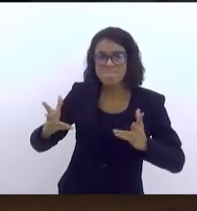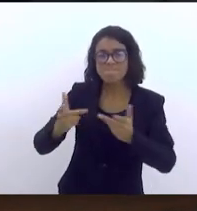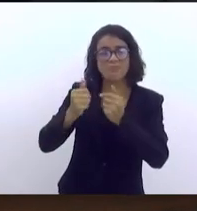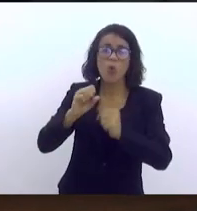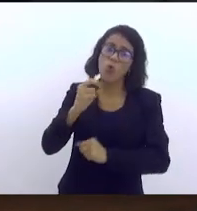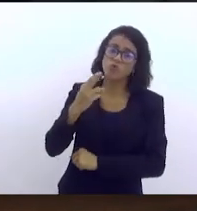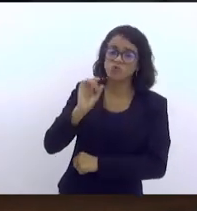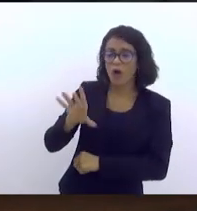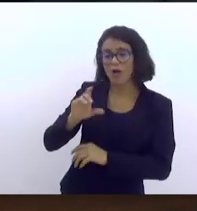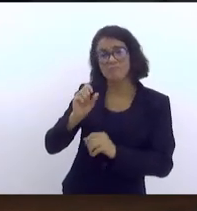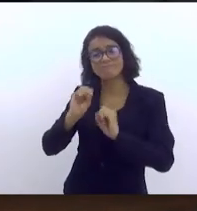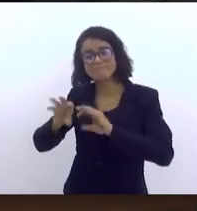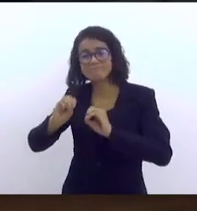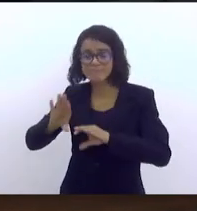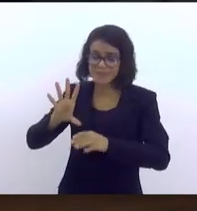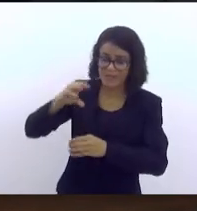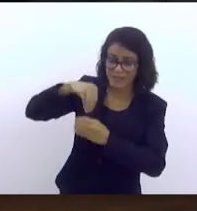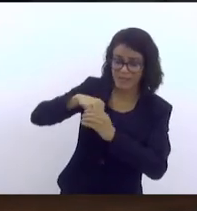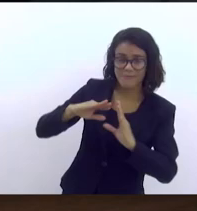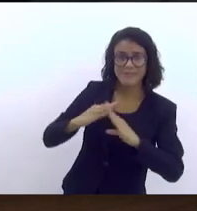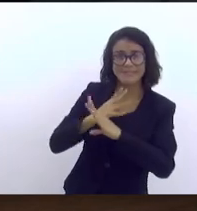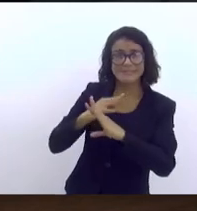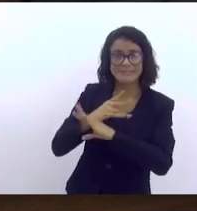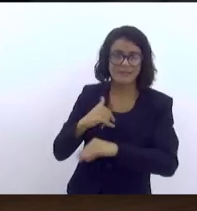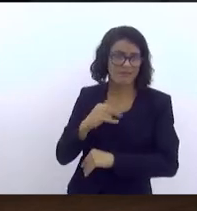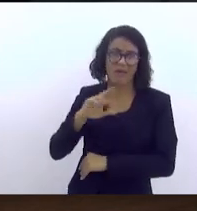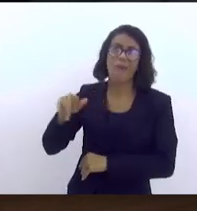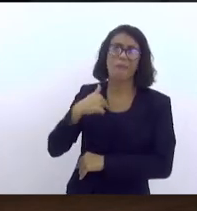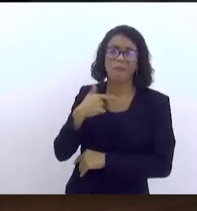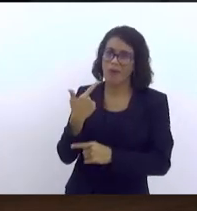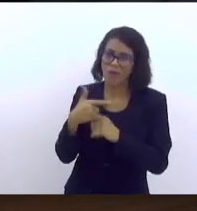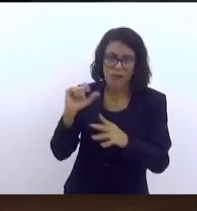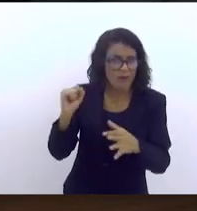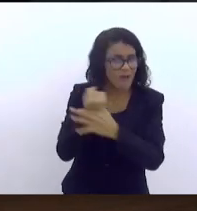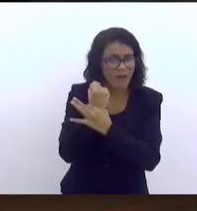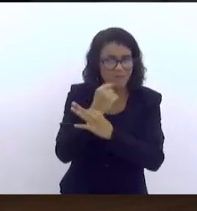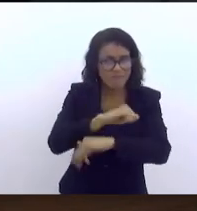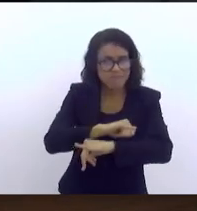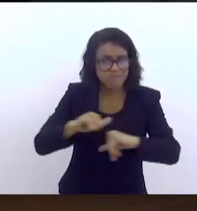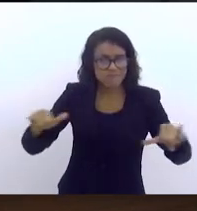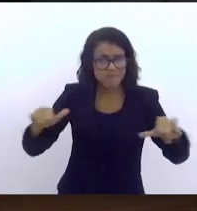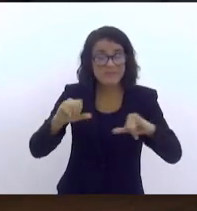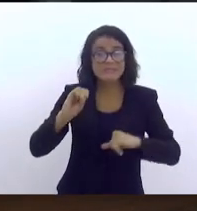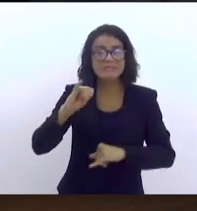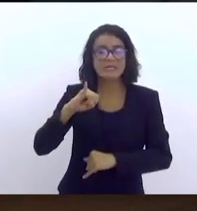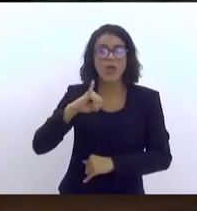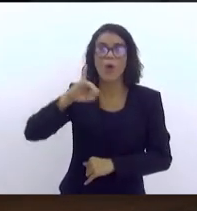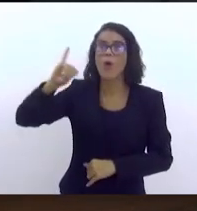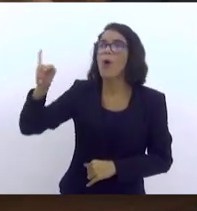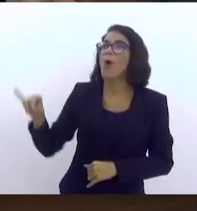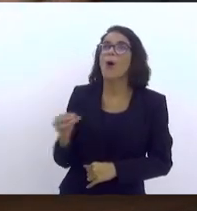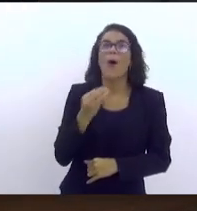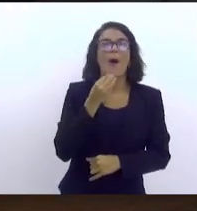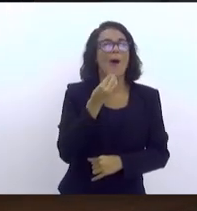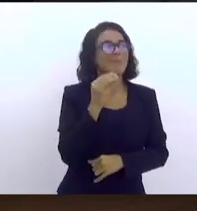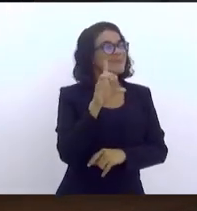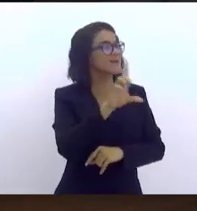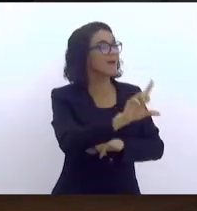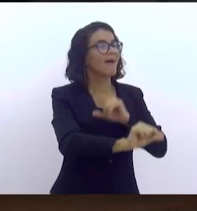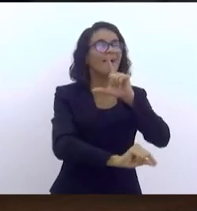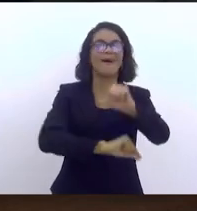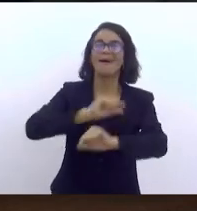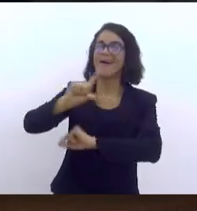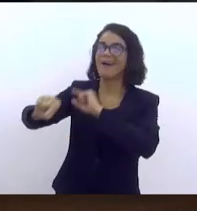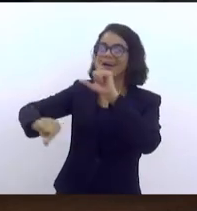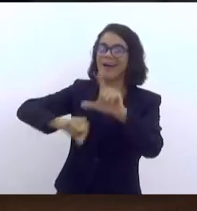ensino de fato na minha cidade não foi porque eu garanto que se eu tivesse essa opção se eu tivesse essa escolha